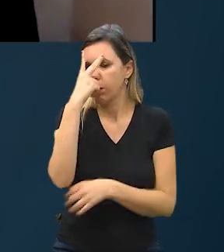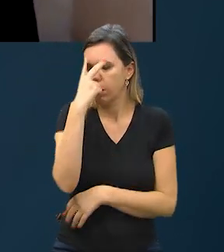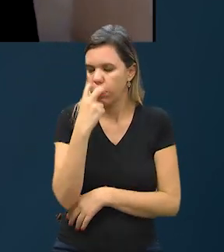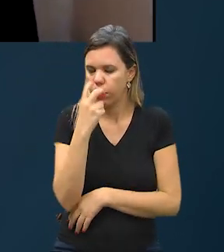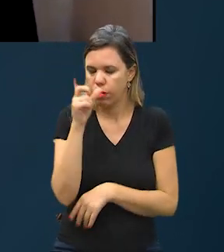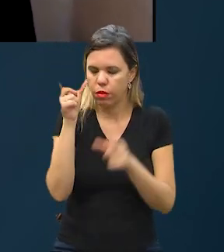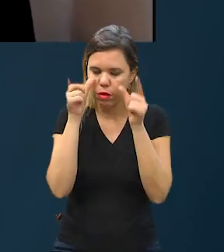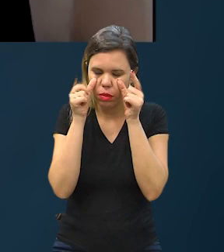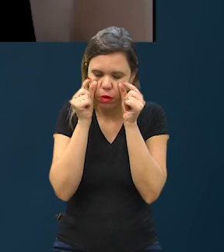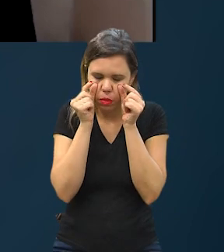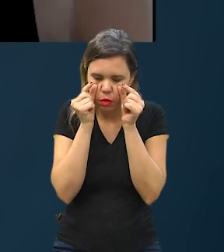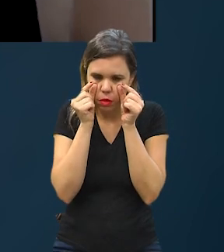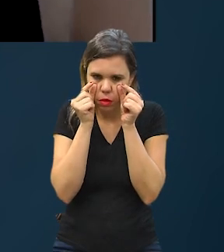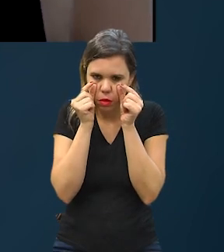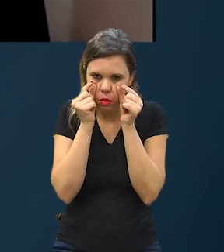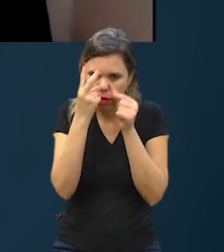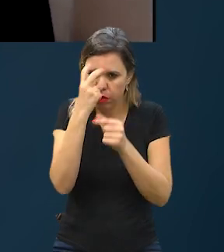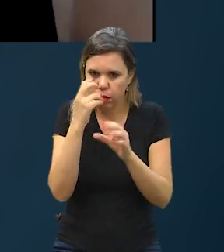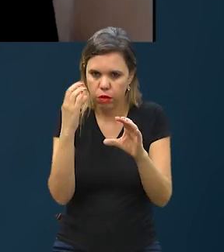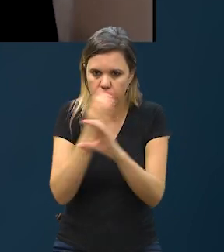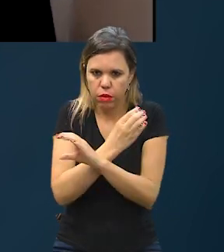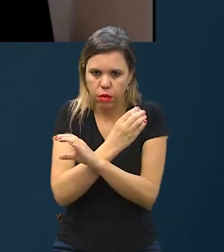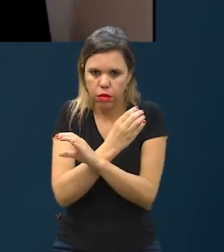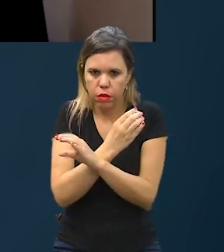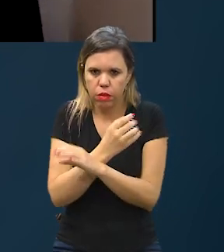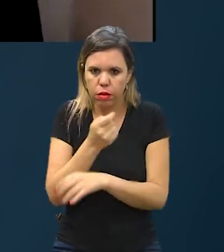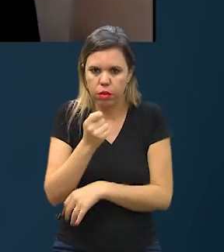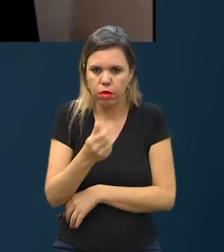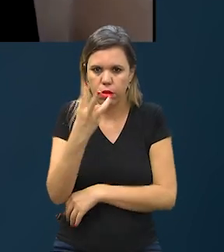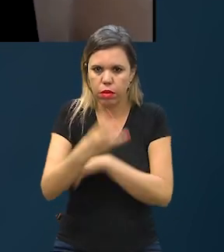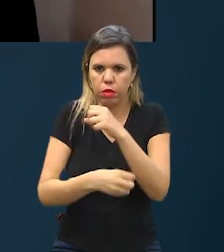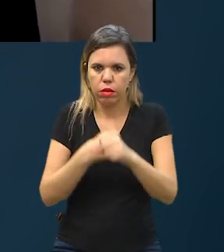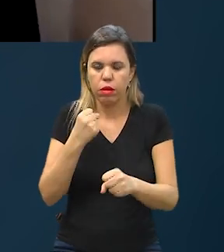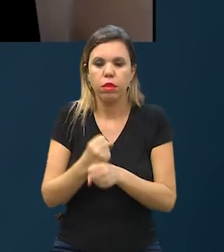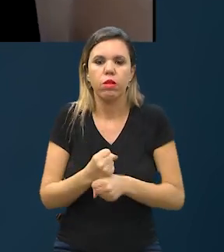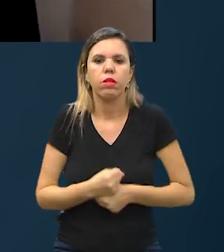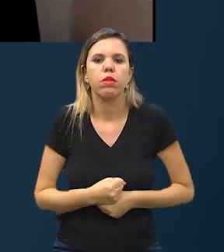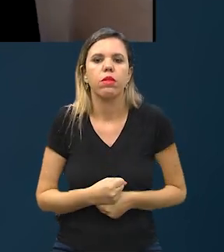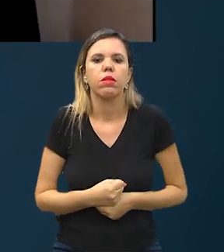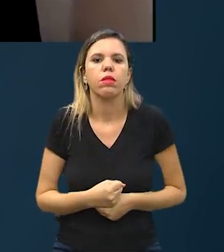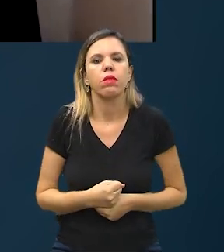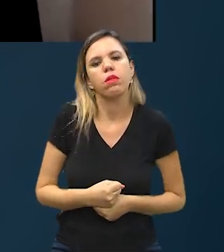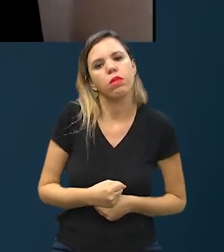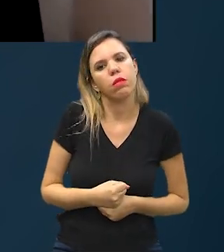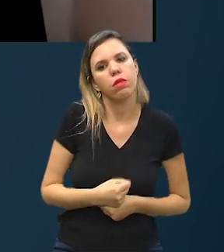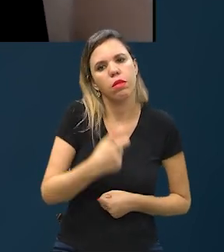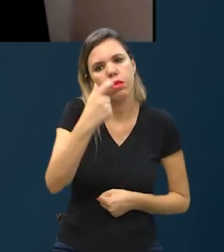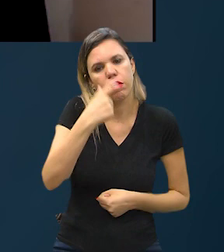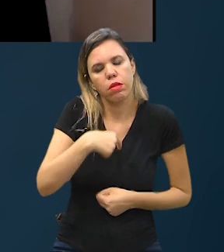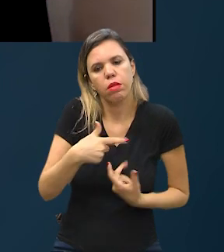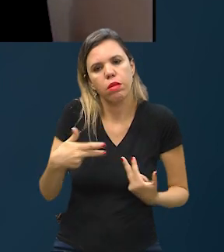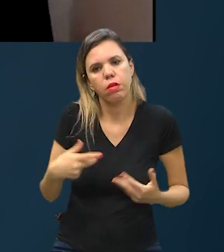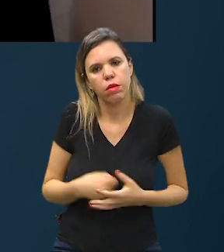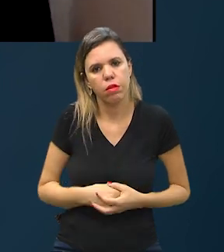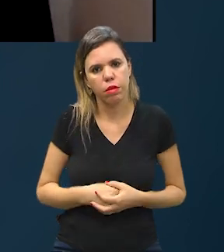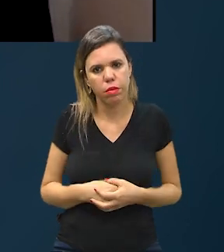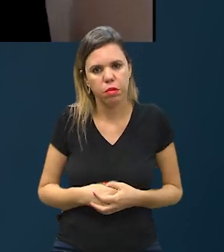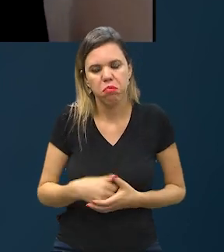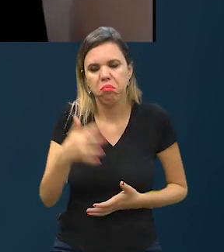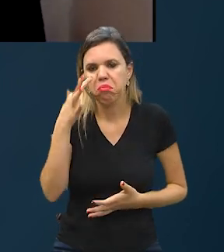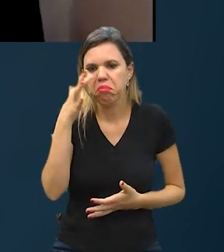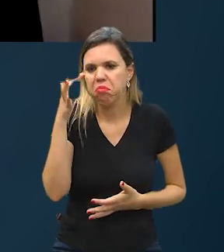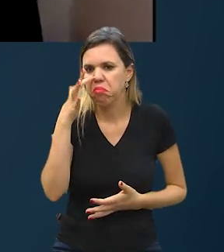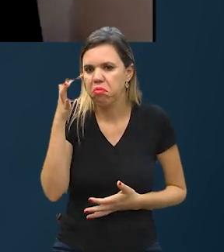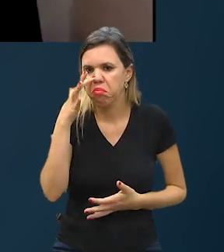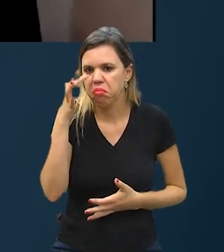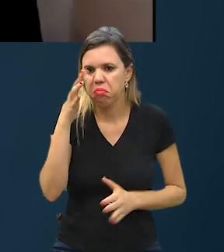visual, então eu sou cego total, já tenho quase 3 anos, e para mim foi uma coisa incrível,